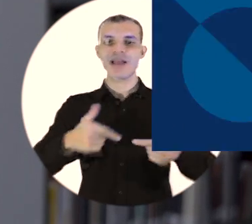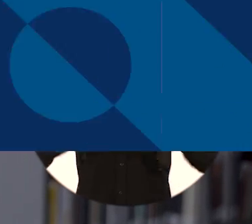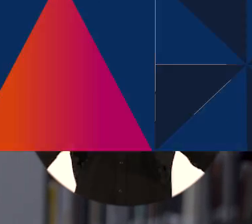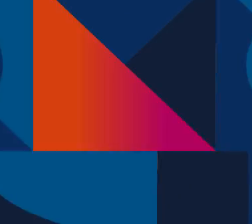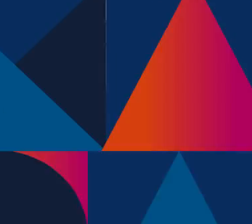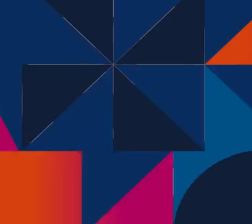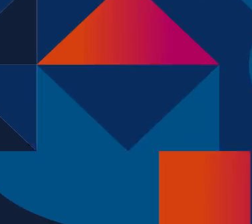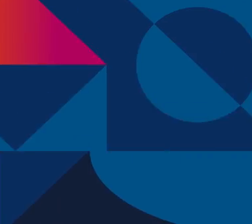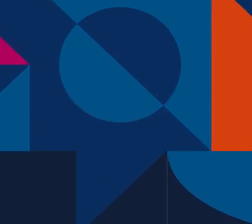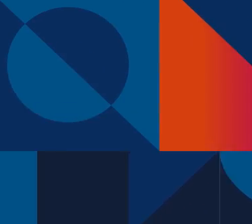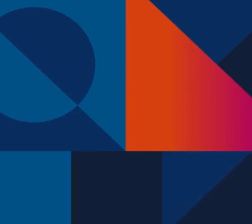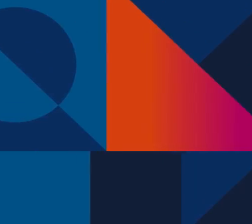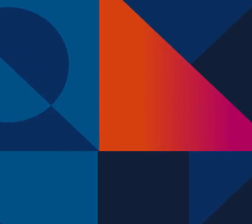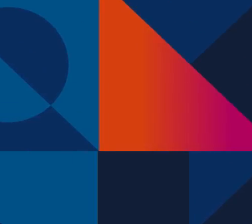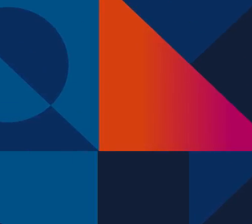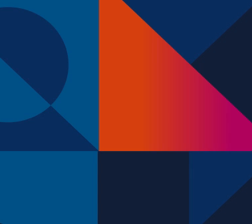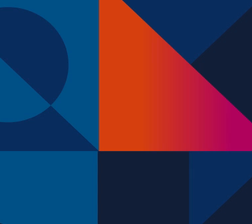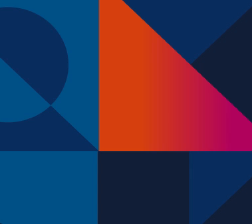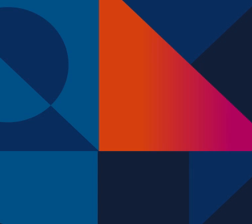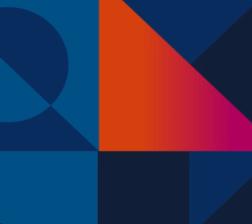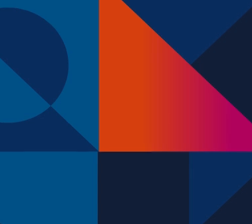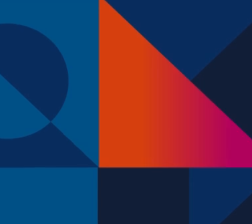advocacia.